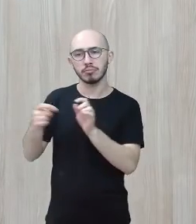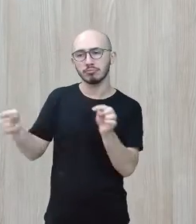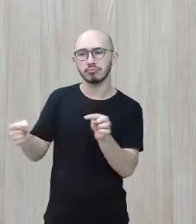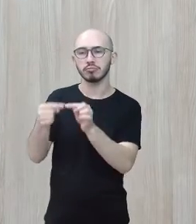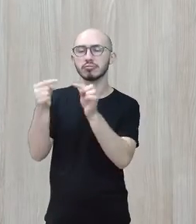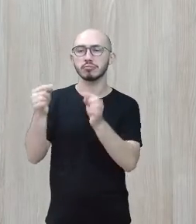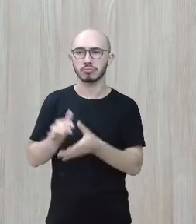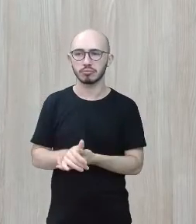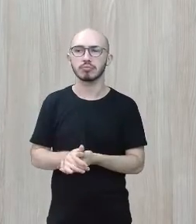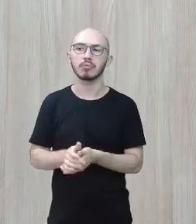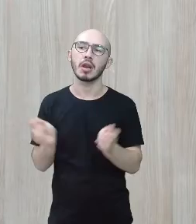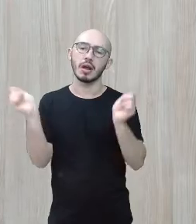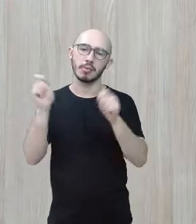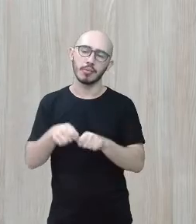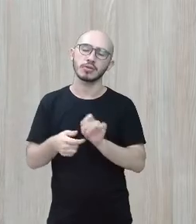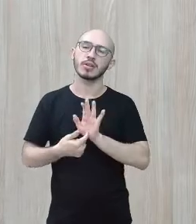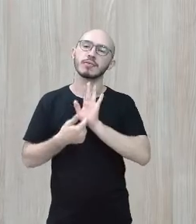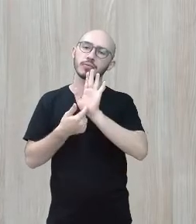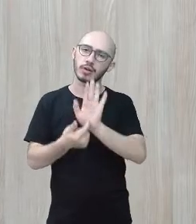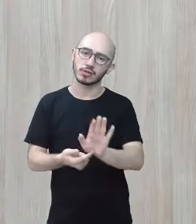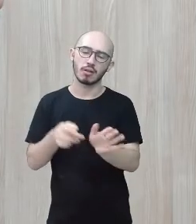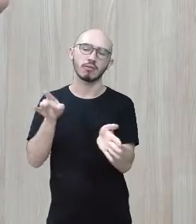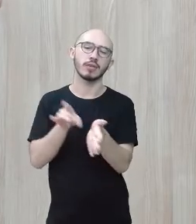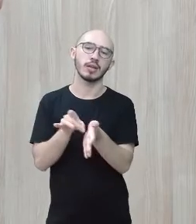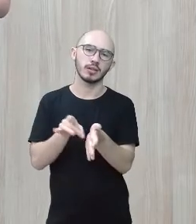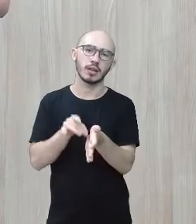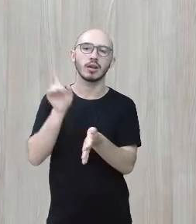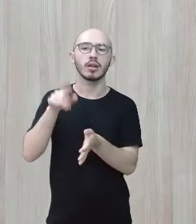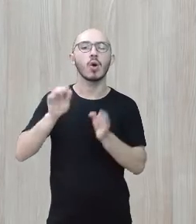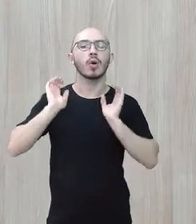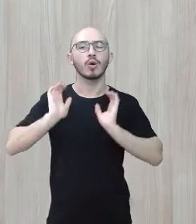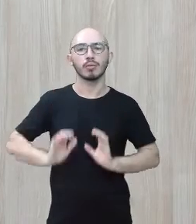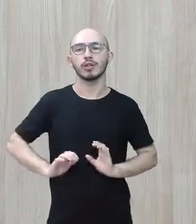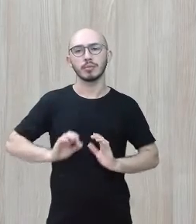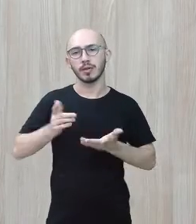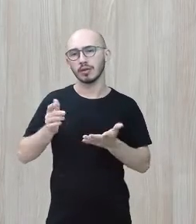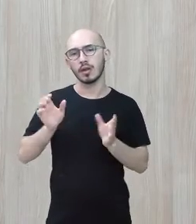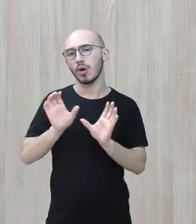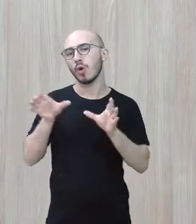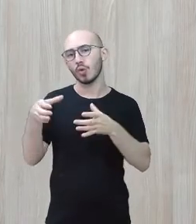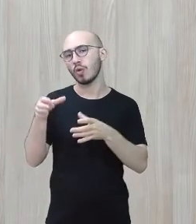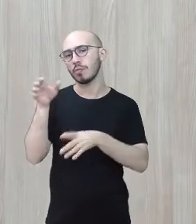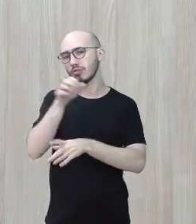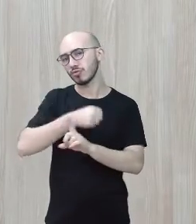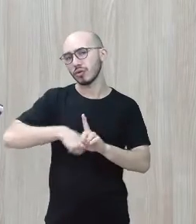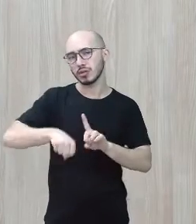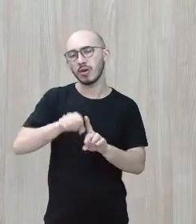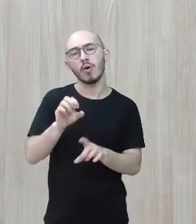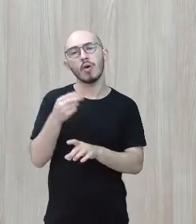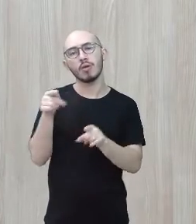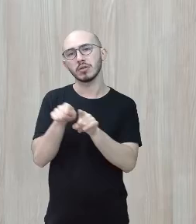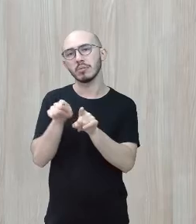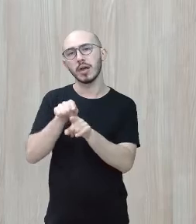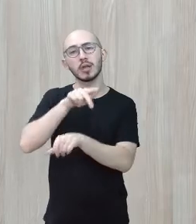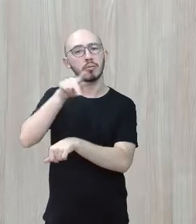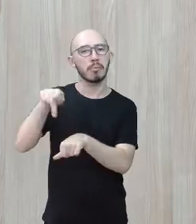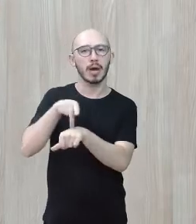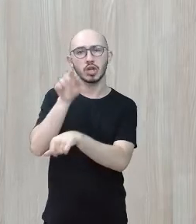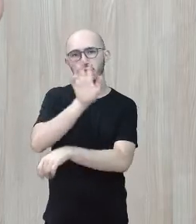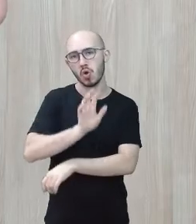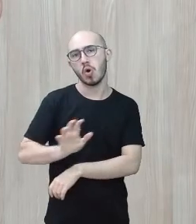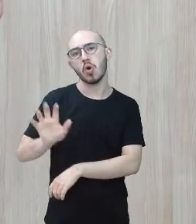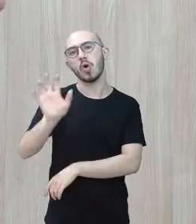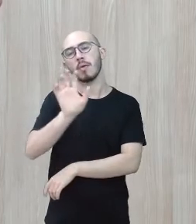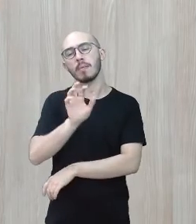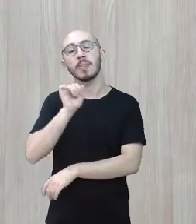né? E isso possa, de fato, refletir mais ou menos o comportamento de determinado grupo social ou até mesmo do nosso país como um todo.